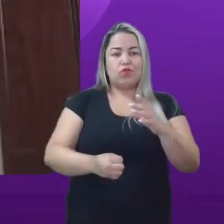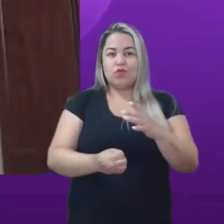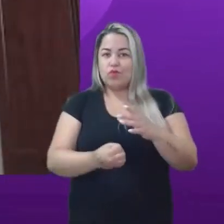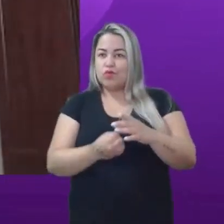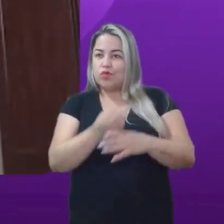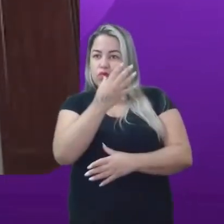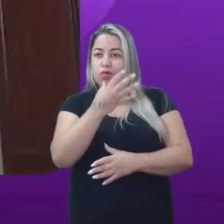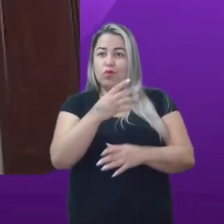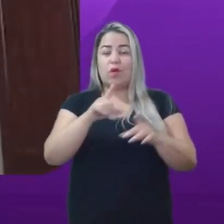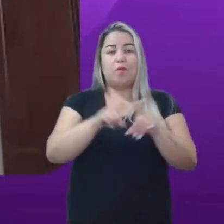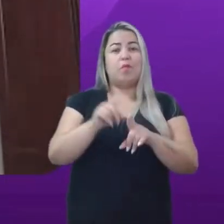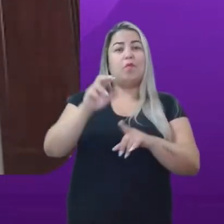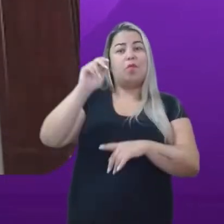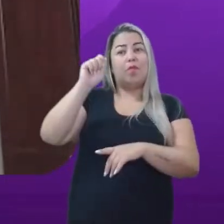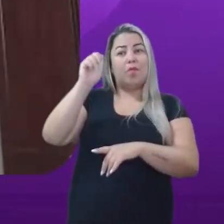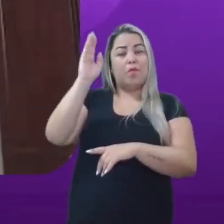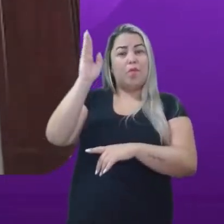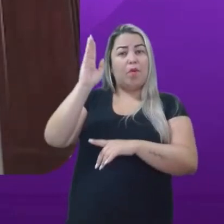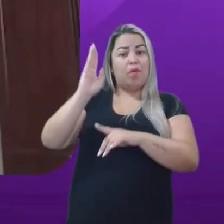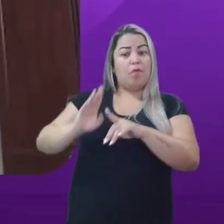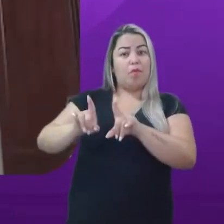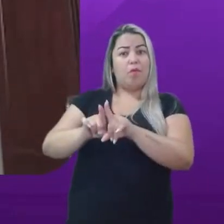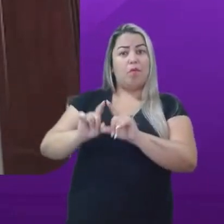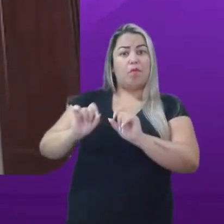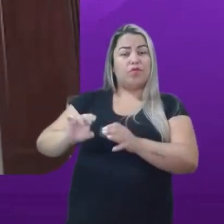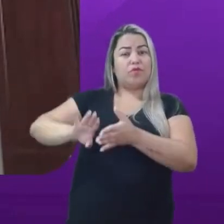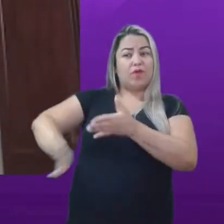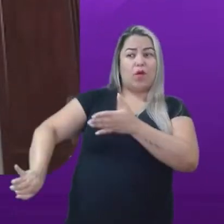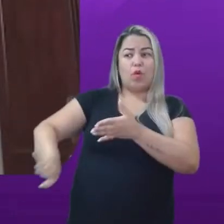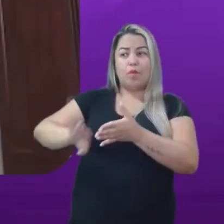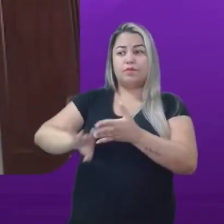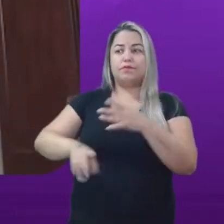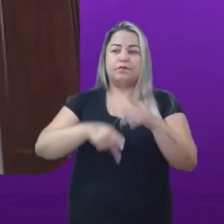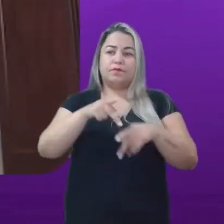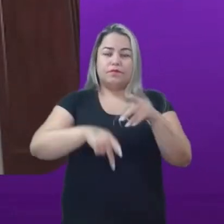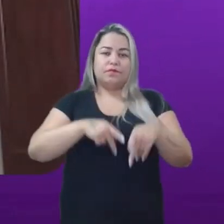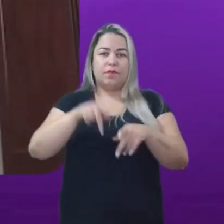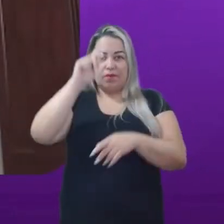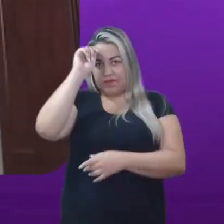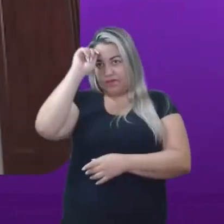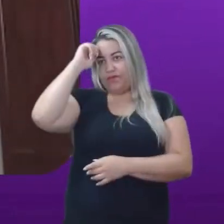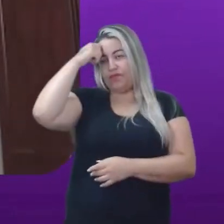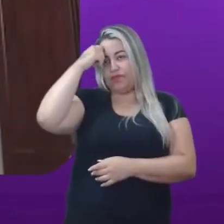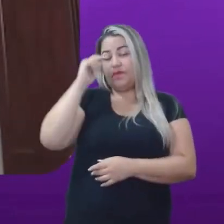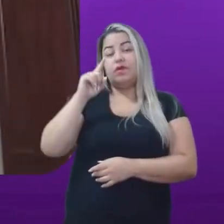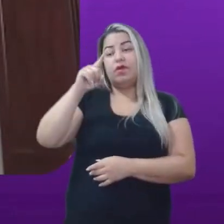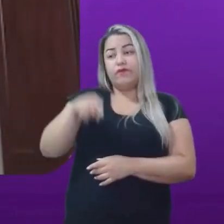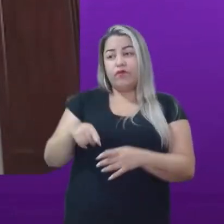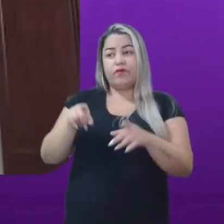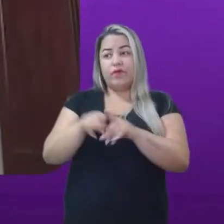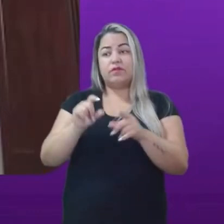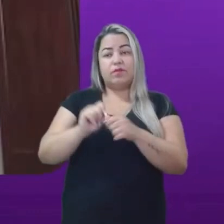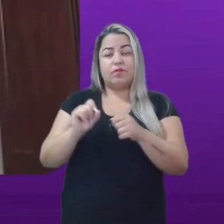república virada de costas para o povo negro. Muito pelo contrário, uma república que queria eliminar o povo negro a partir da eugenização, que foi